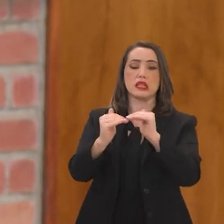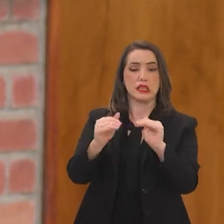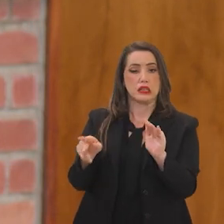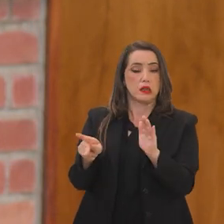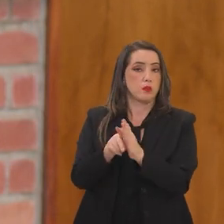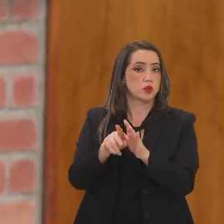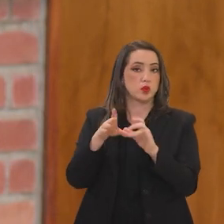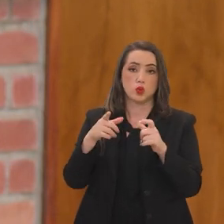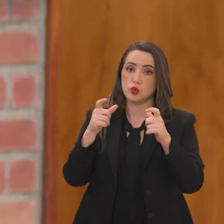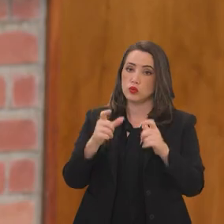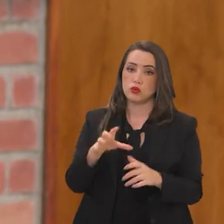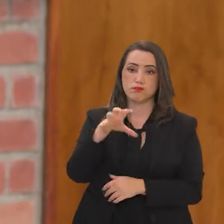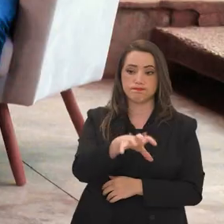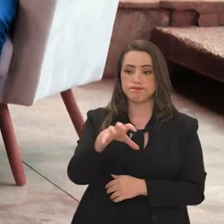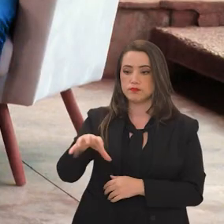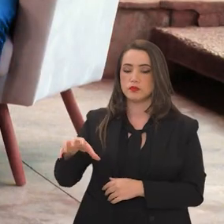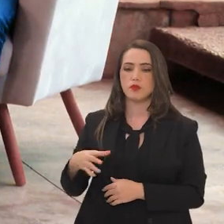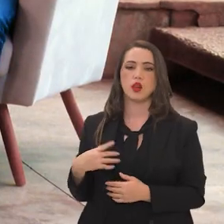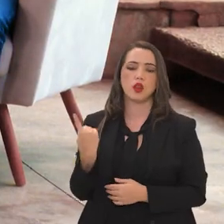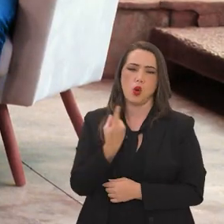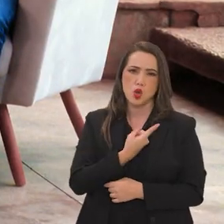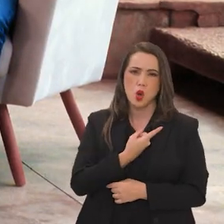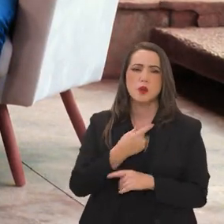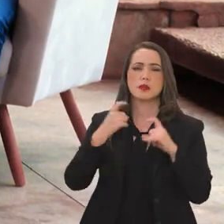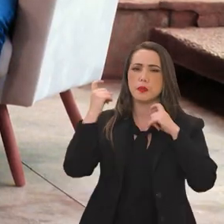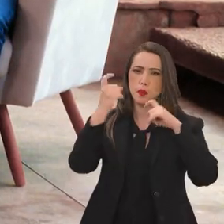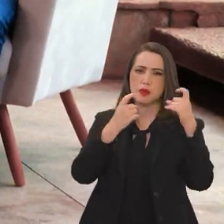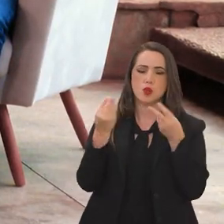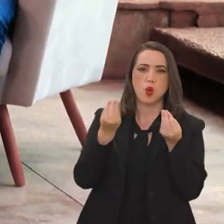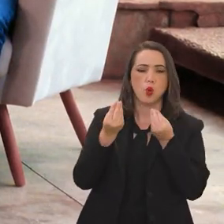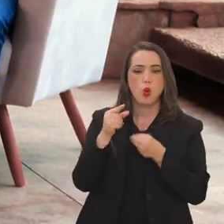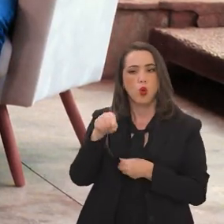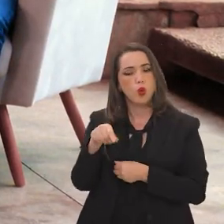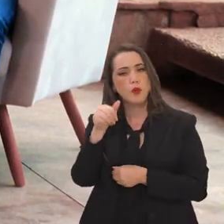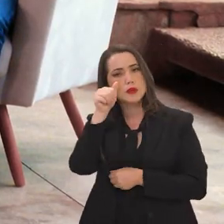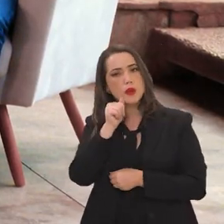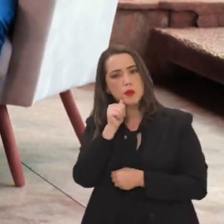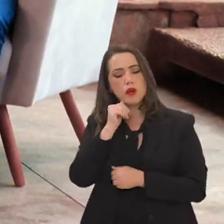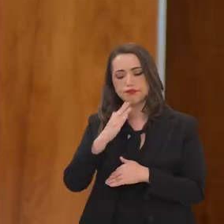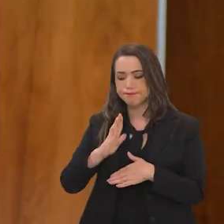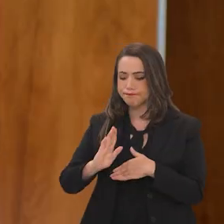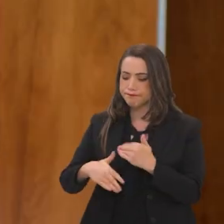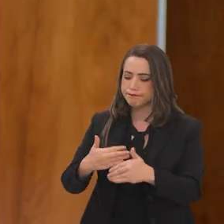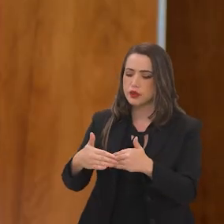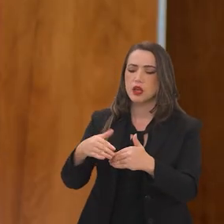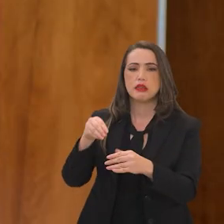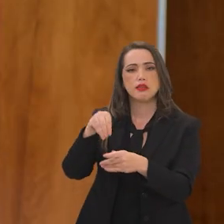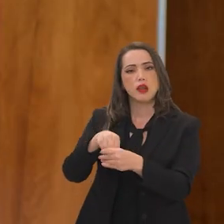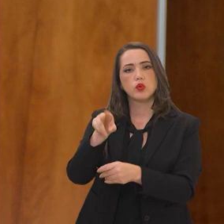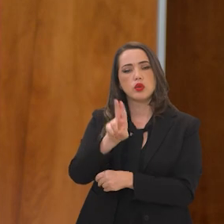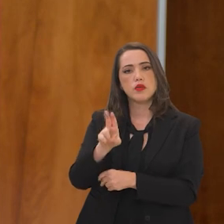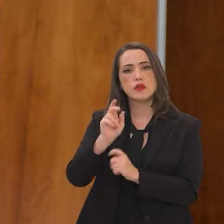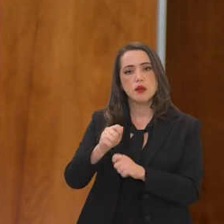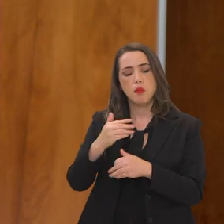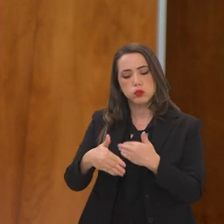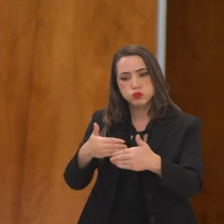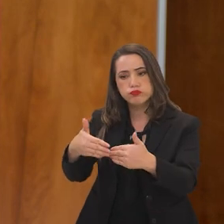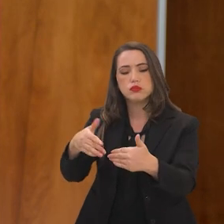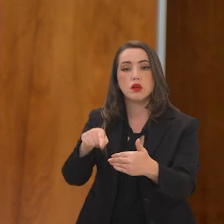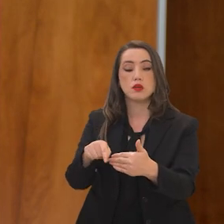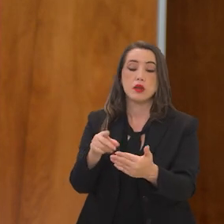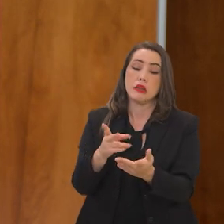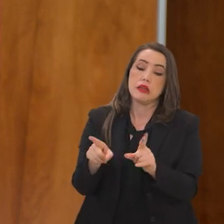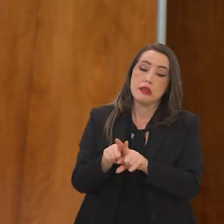altas dentro da carreira é uma preocupação da cápsula como é que a gente garante a permanência dessas jovens nas universidades nas carreiras